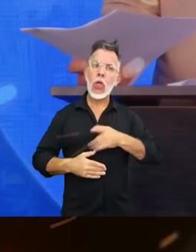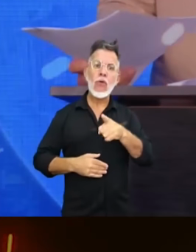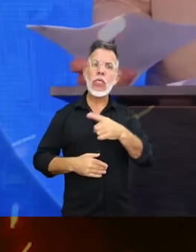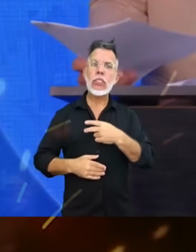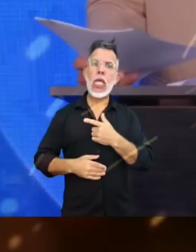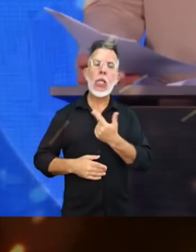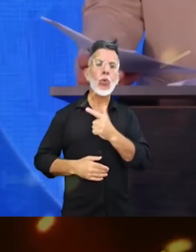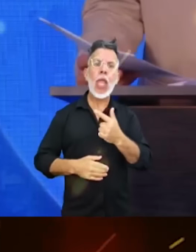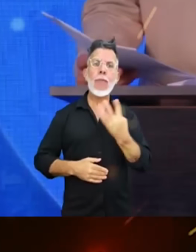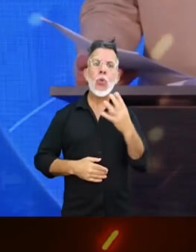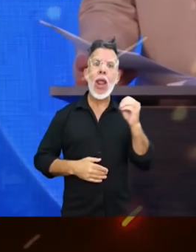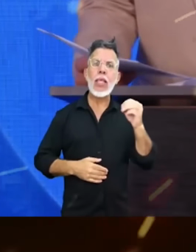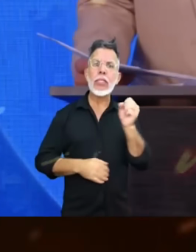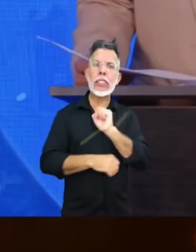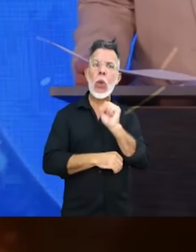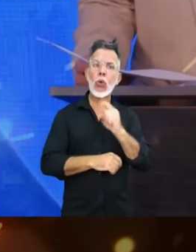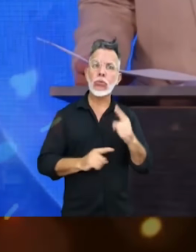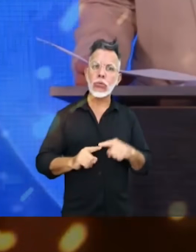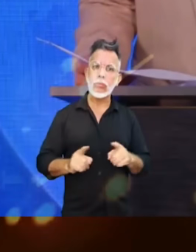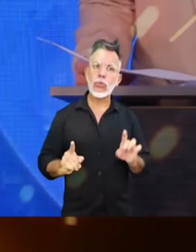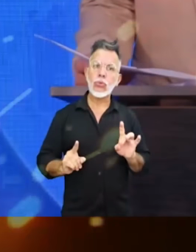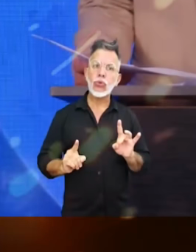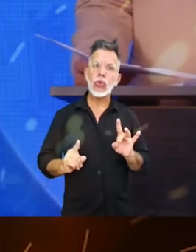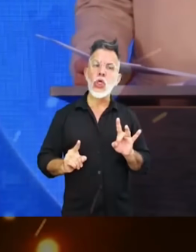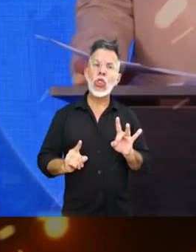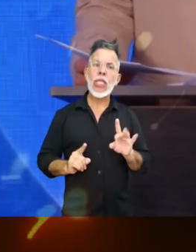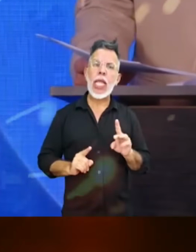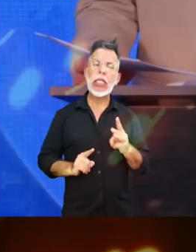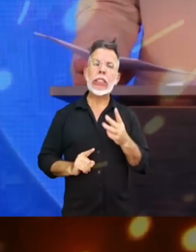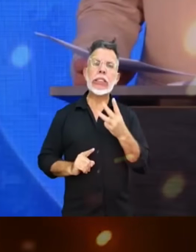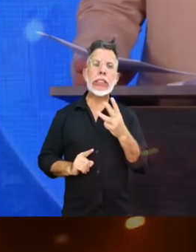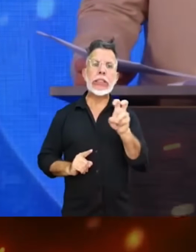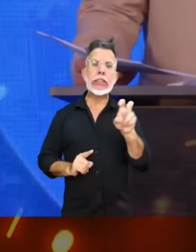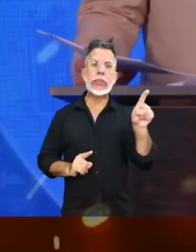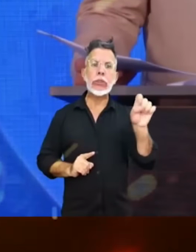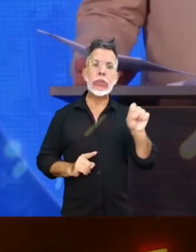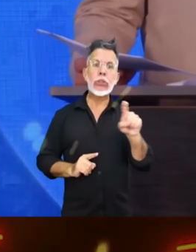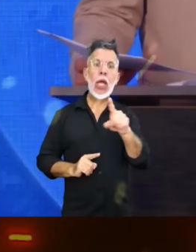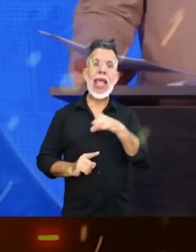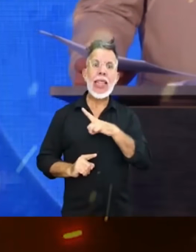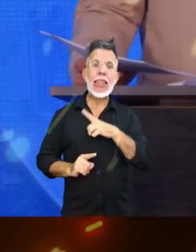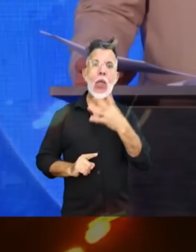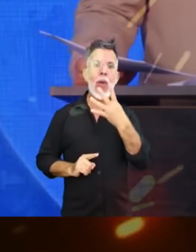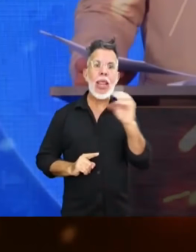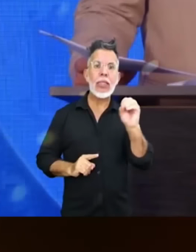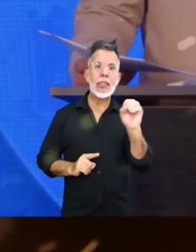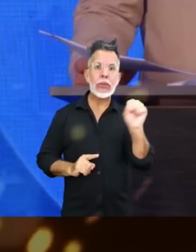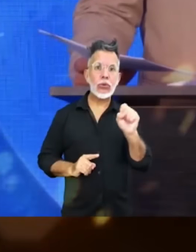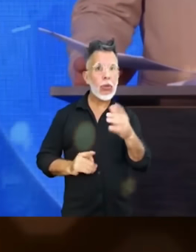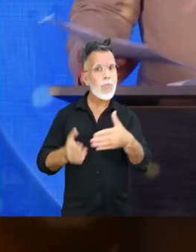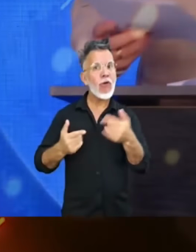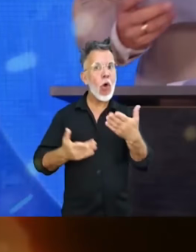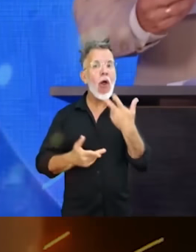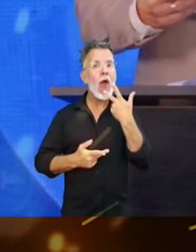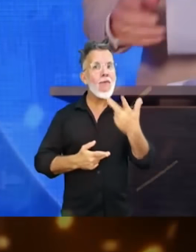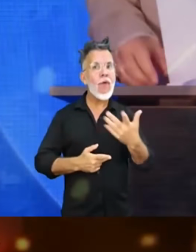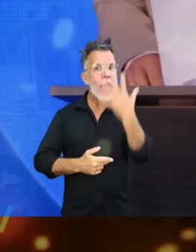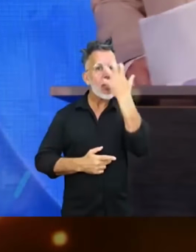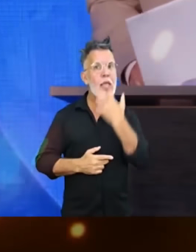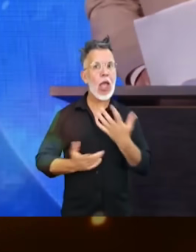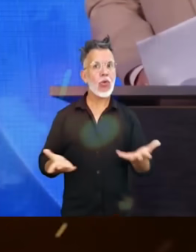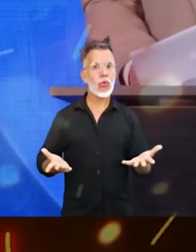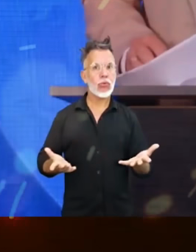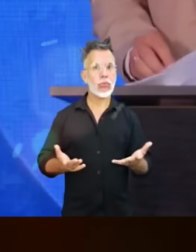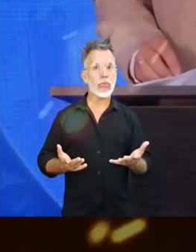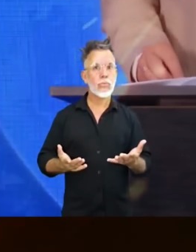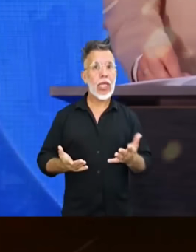segundos o senhor tem senhor não tem como ali senhor tem 40 segundos por favor